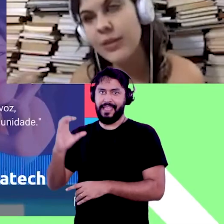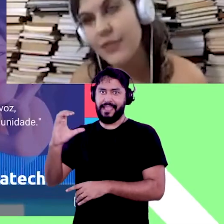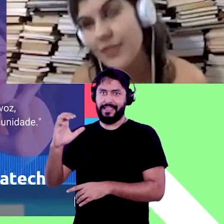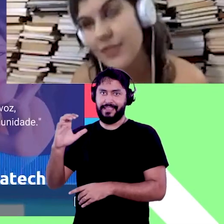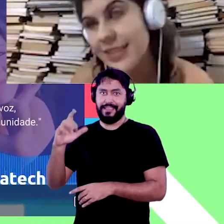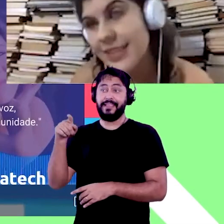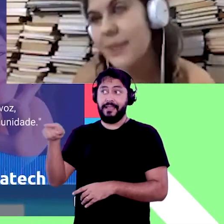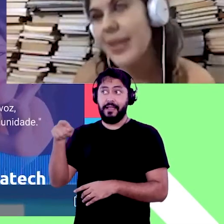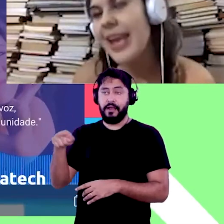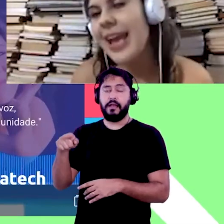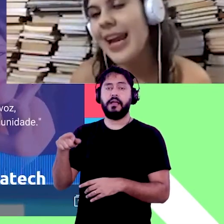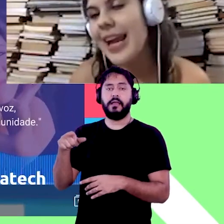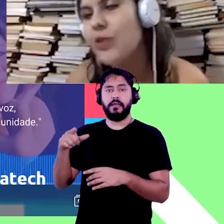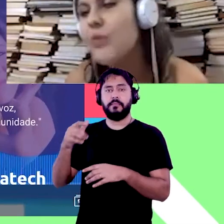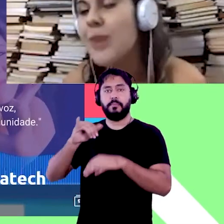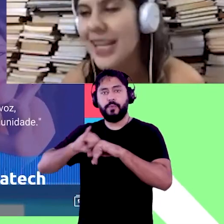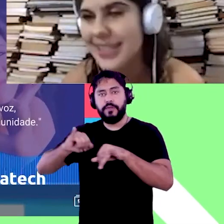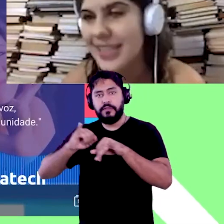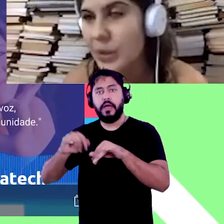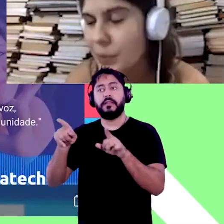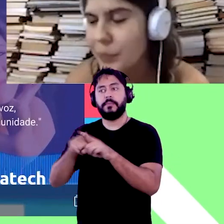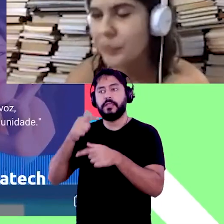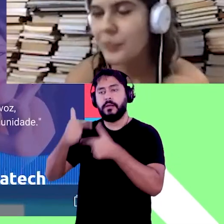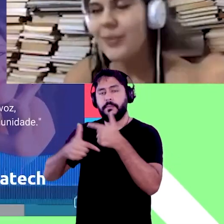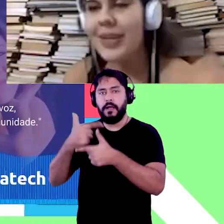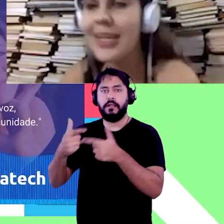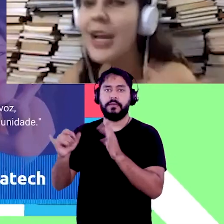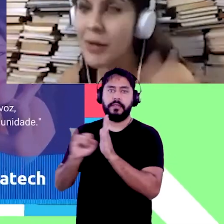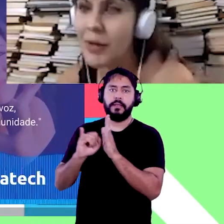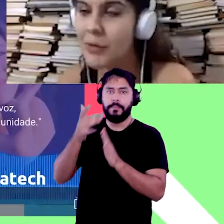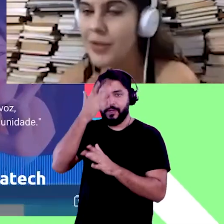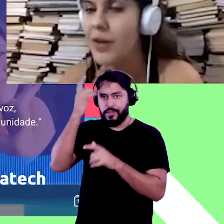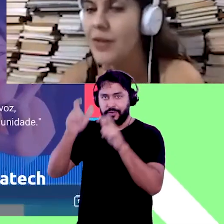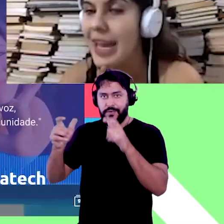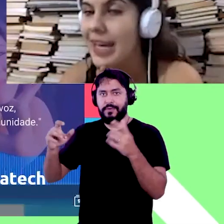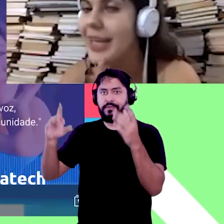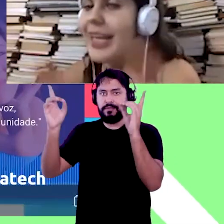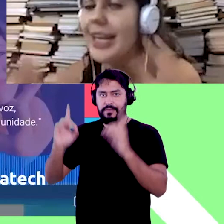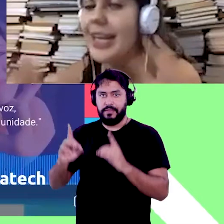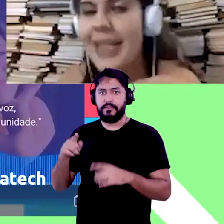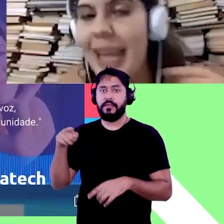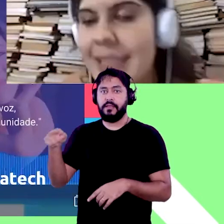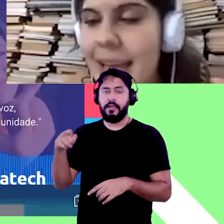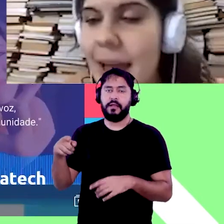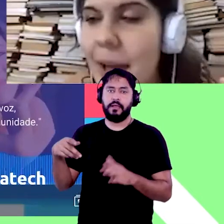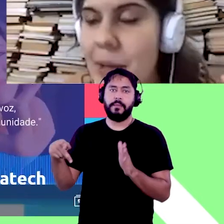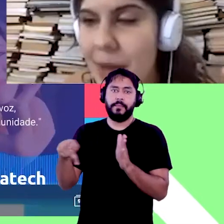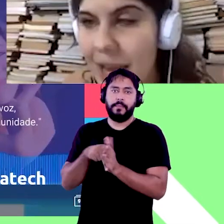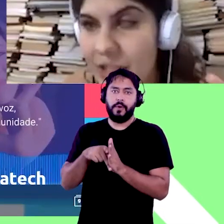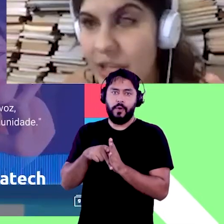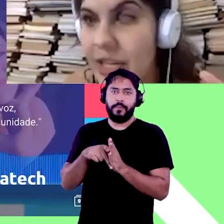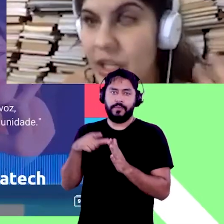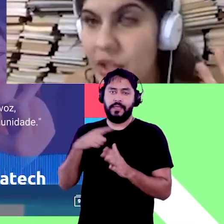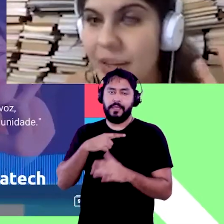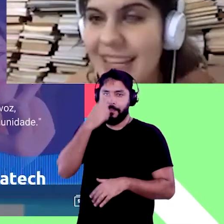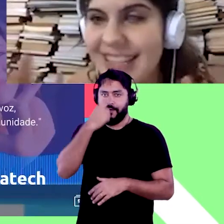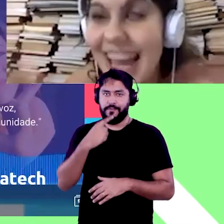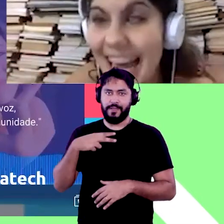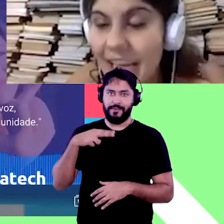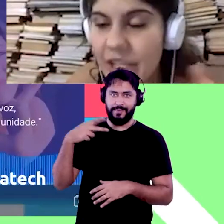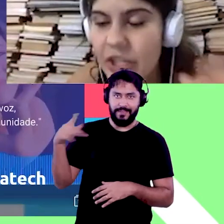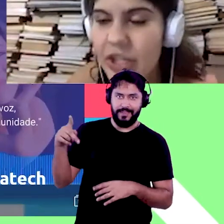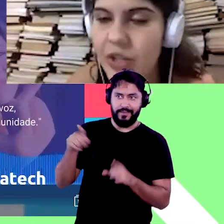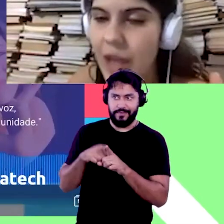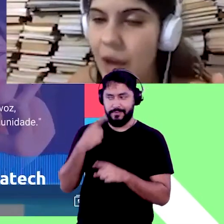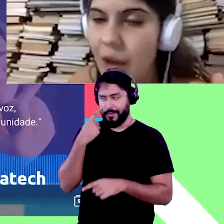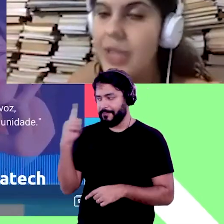com deficiência. Ela é a do bracinho, que é o perfil pessoal dela. E nessa imagem que a gente fez, nessa